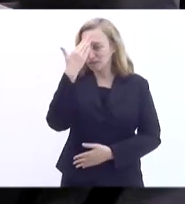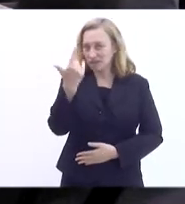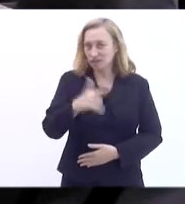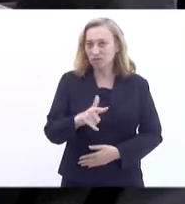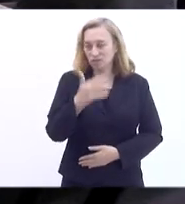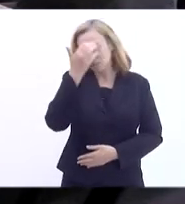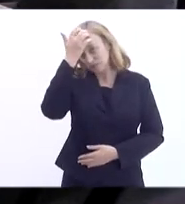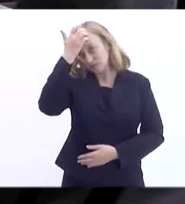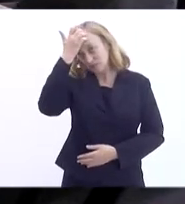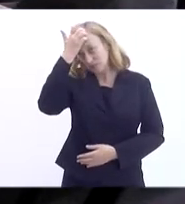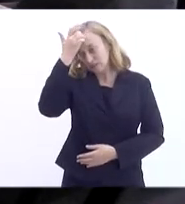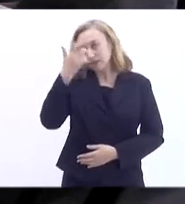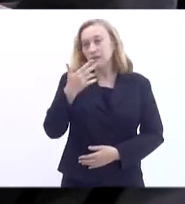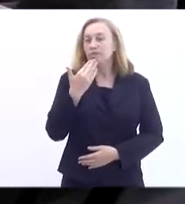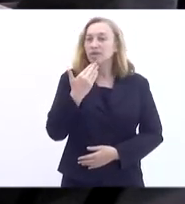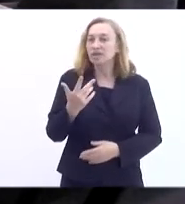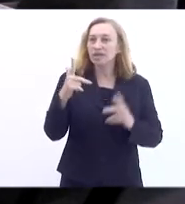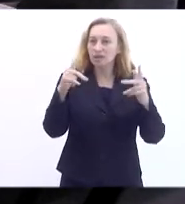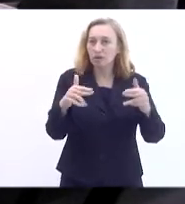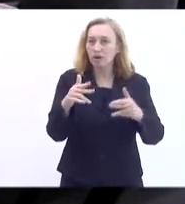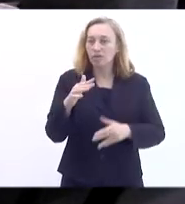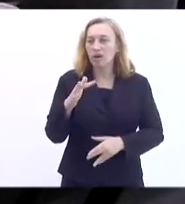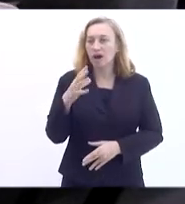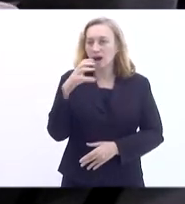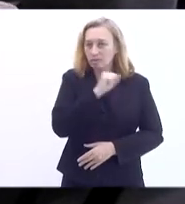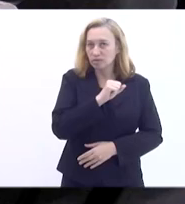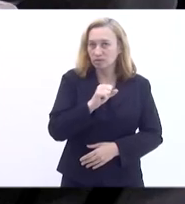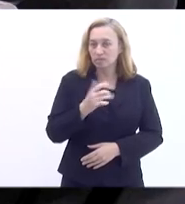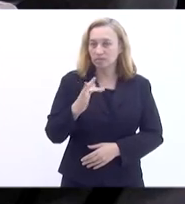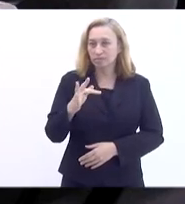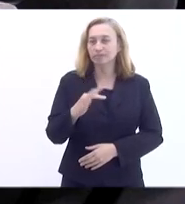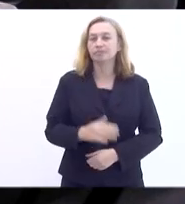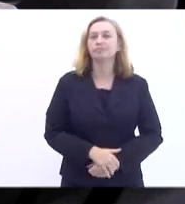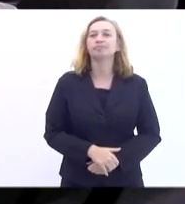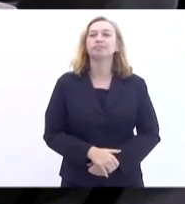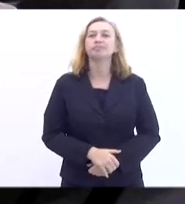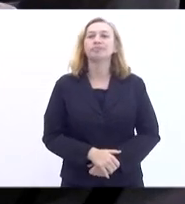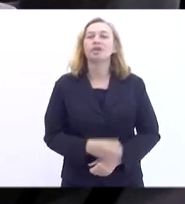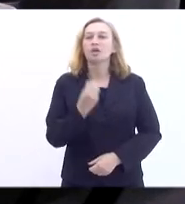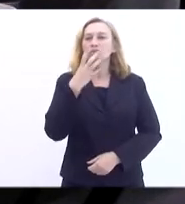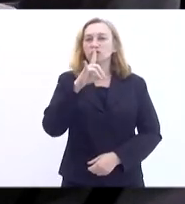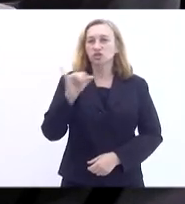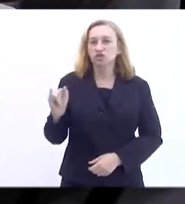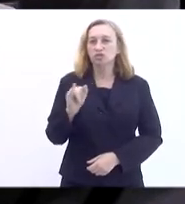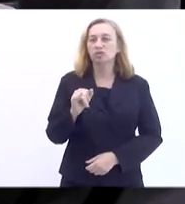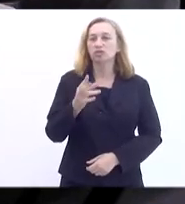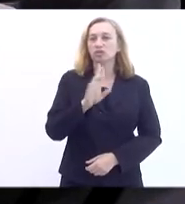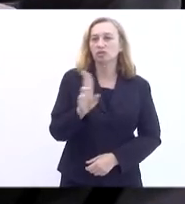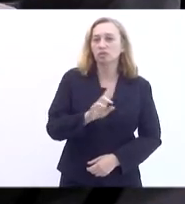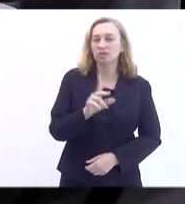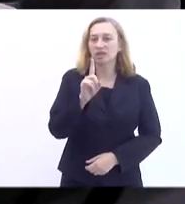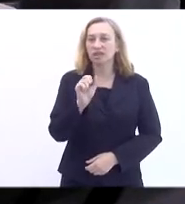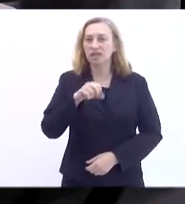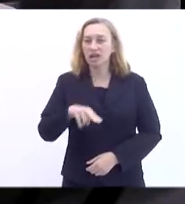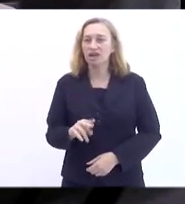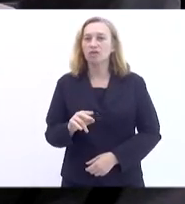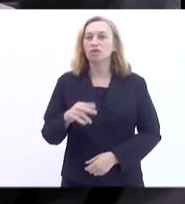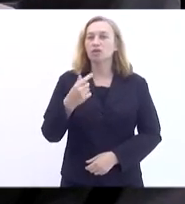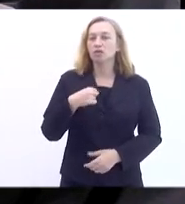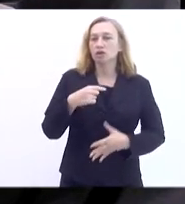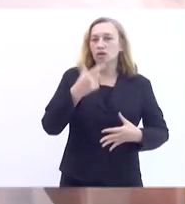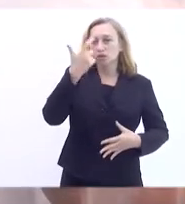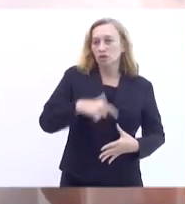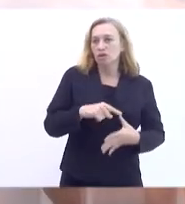pela presença e pedir da mesma forma a maior brevidade possível Bom dia meu nome é Daniel Gregório sou líder comunitário